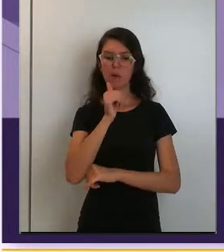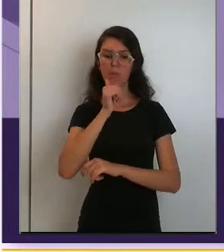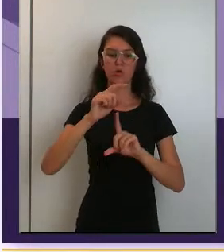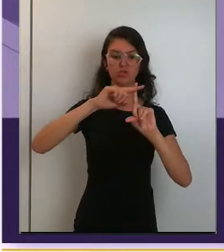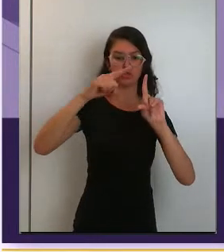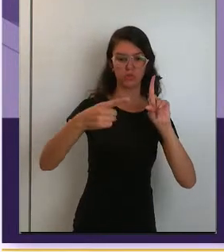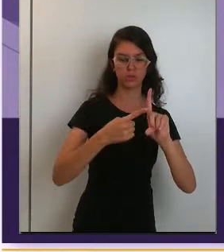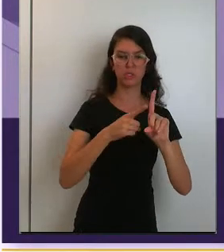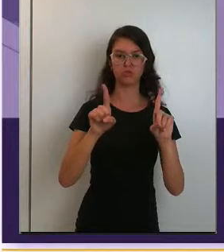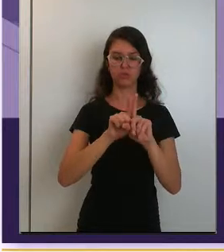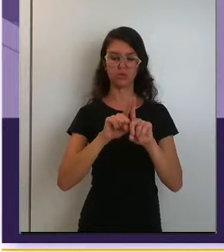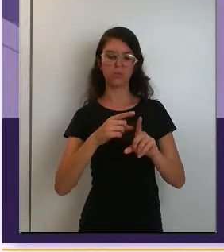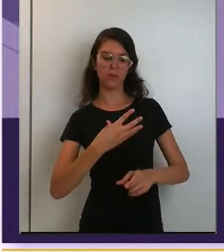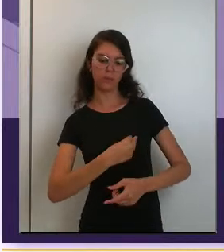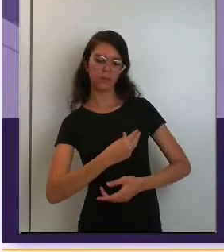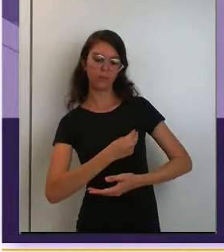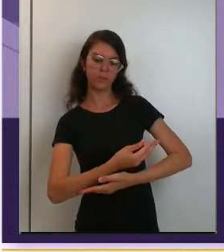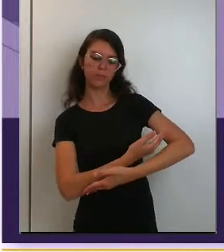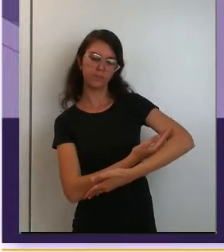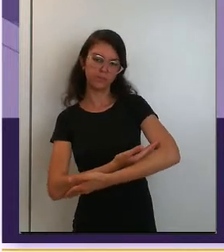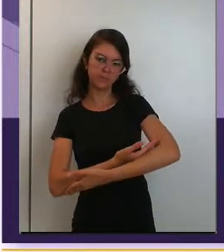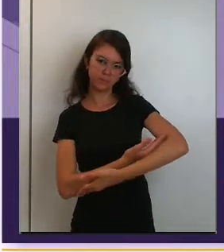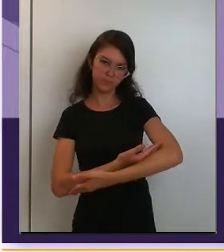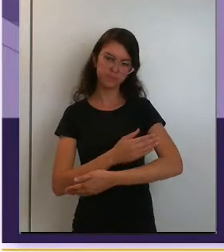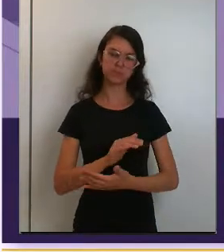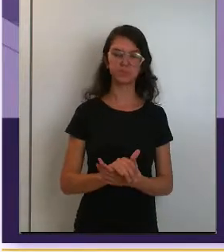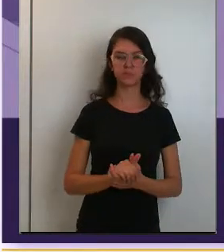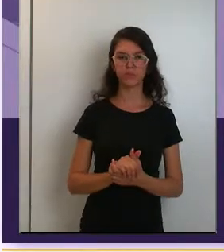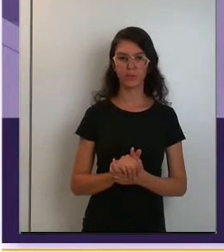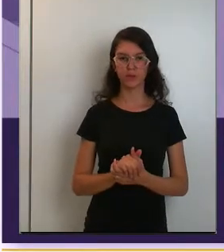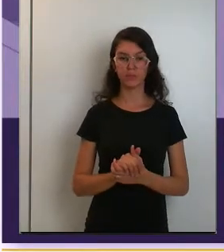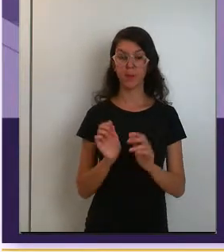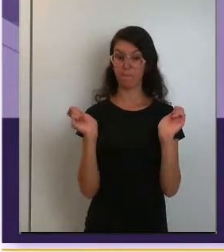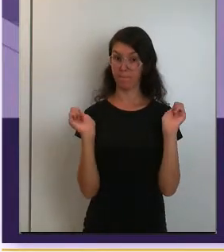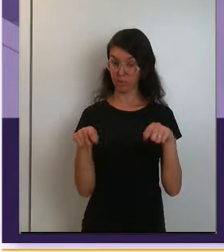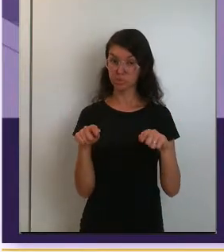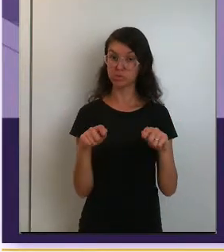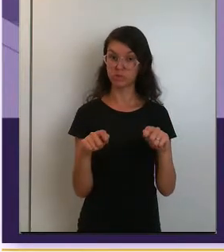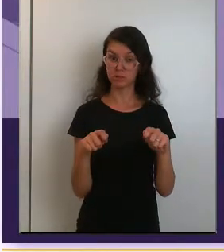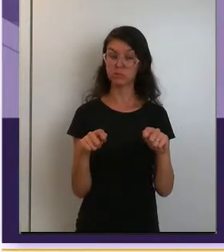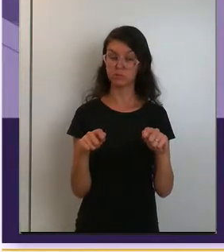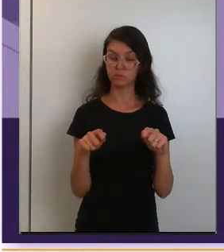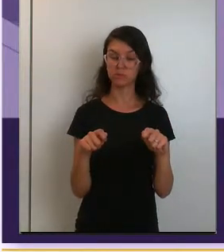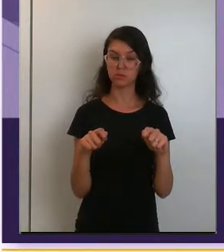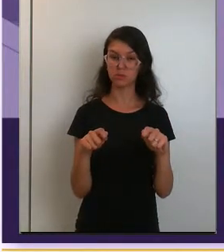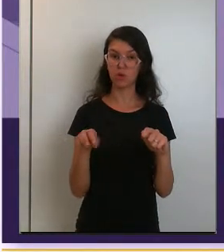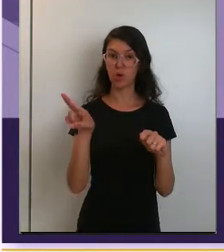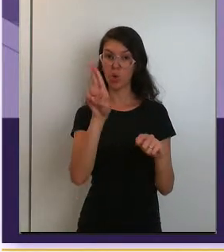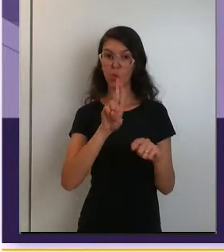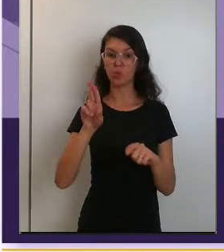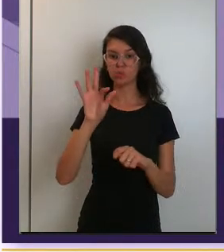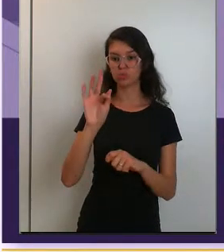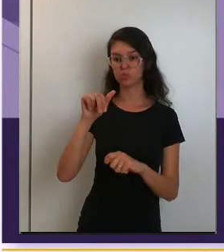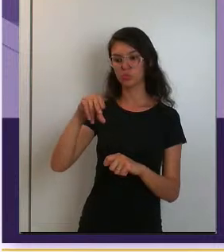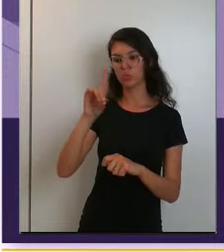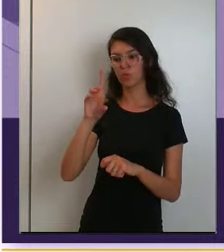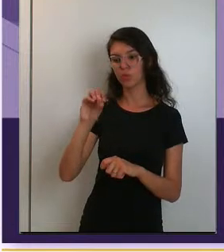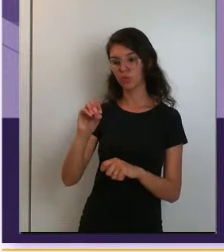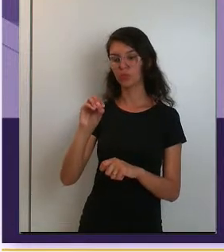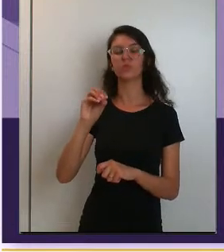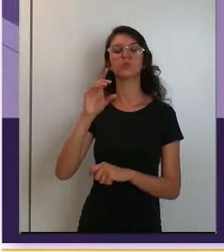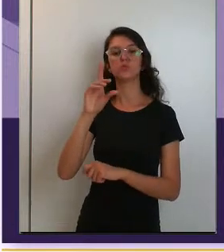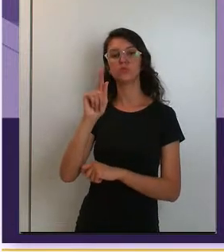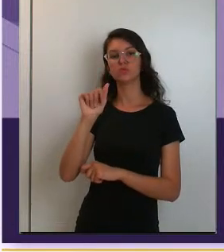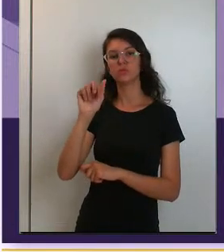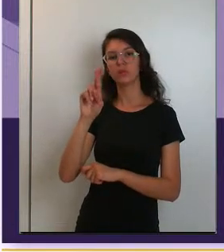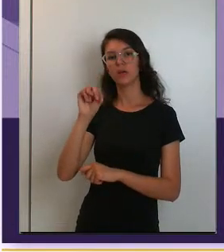no ambiente de trabalho. Por exemplo, ela permite o uso do fundo de garantia do tempo de